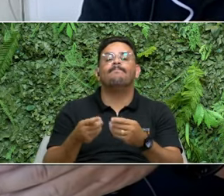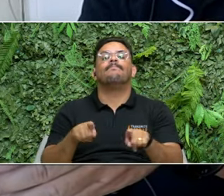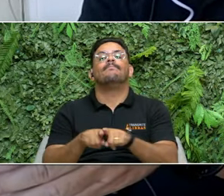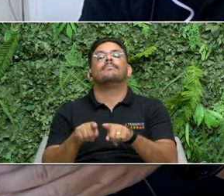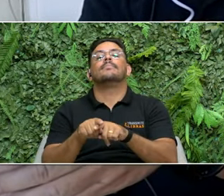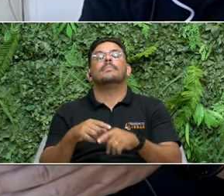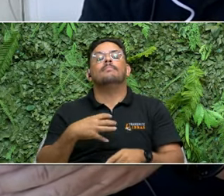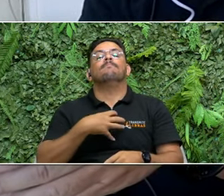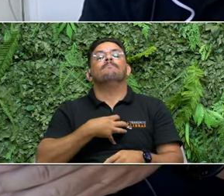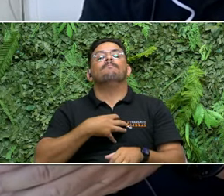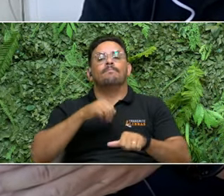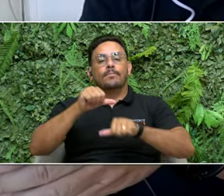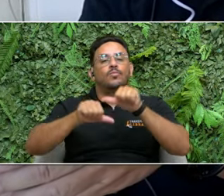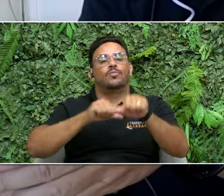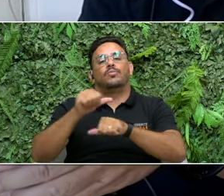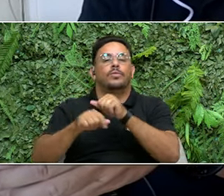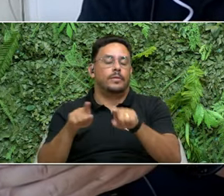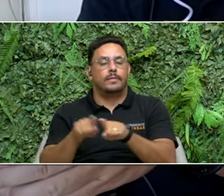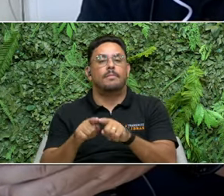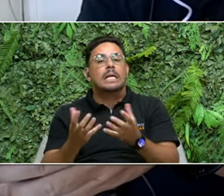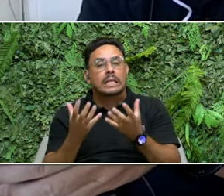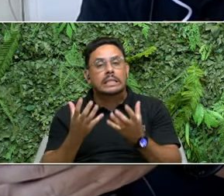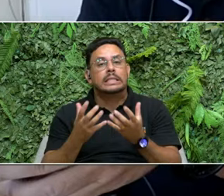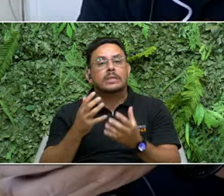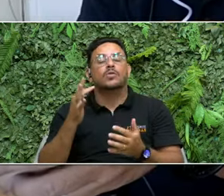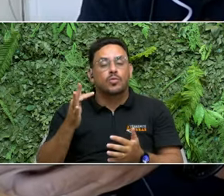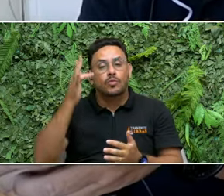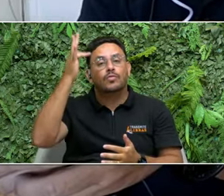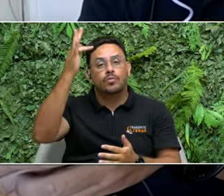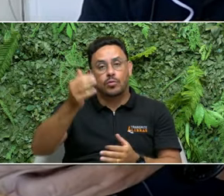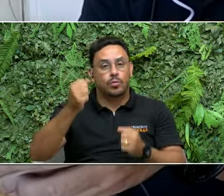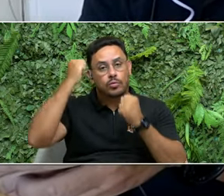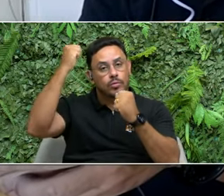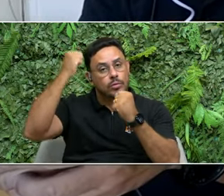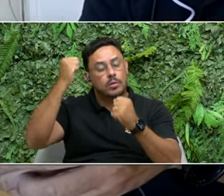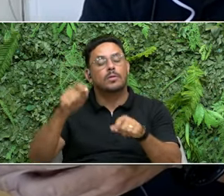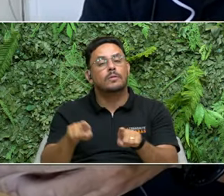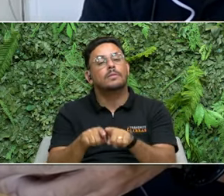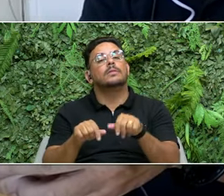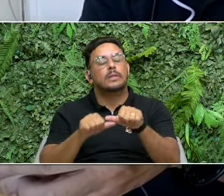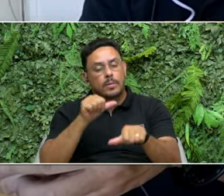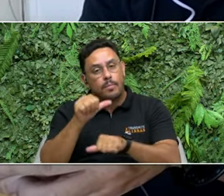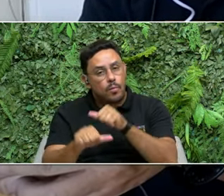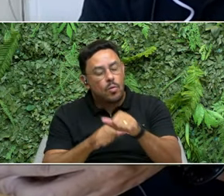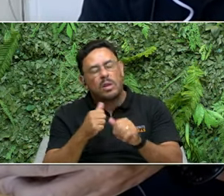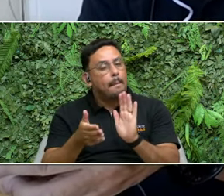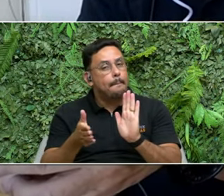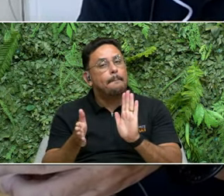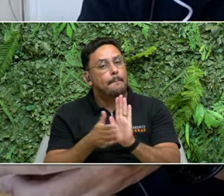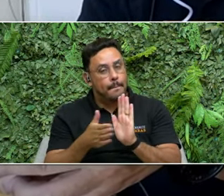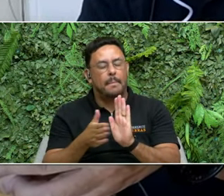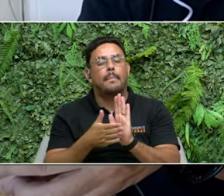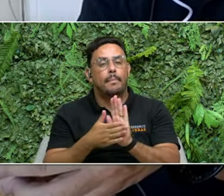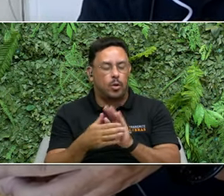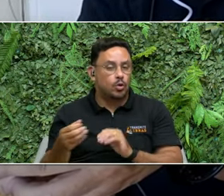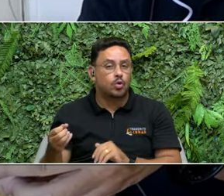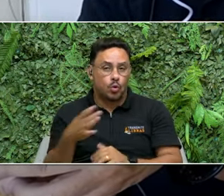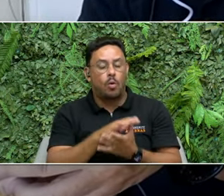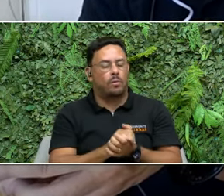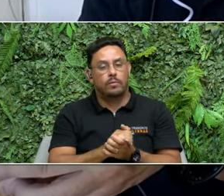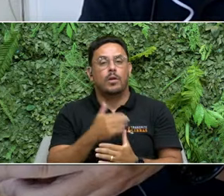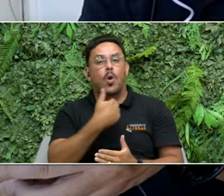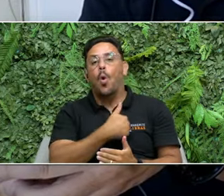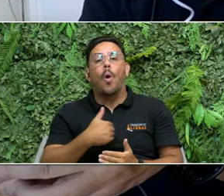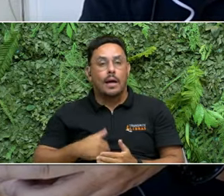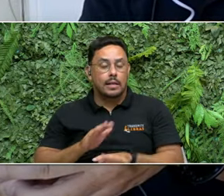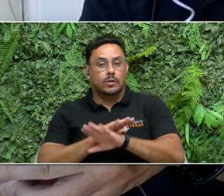o sentimento muda a expectativa do torcedor muda a proposta do jogo do do comando novo o Atlético não